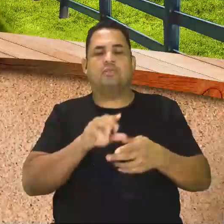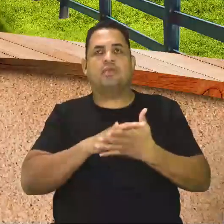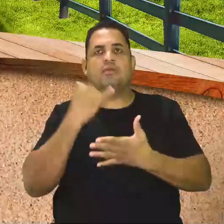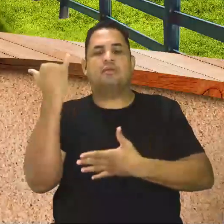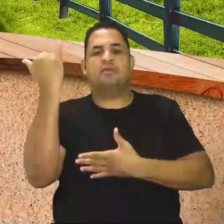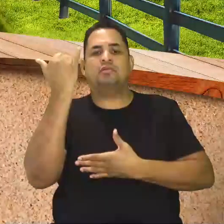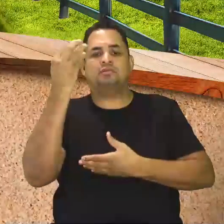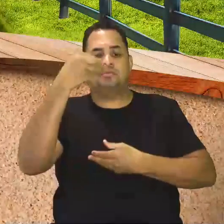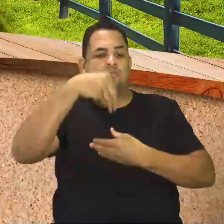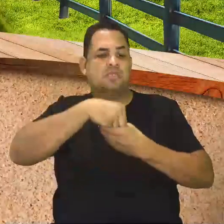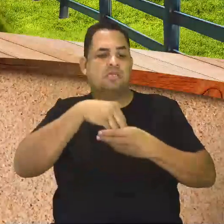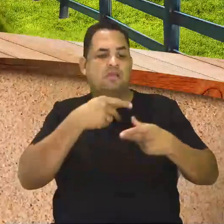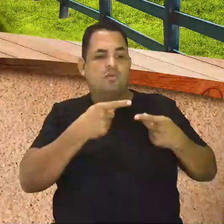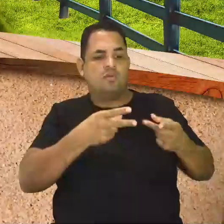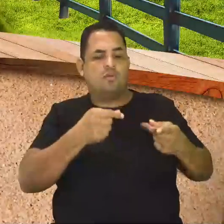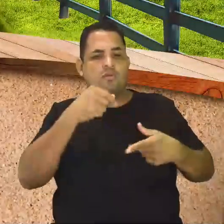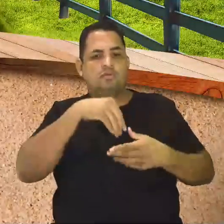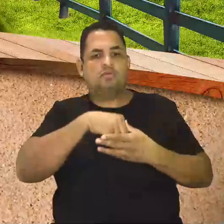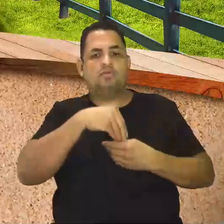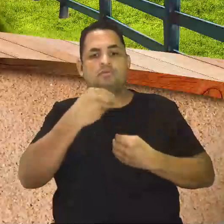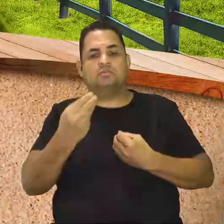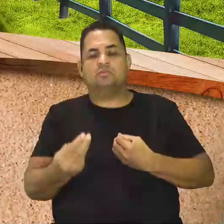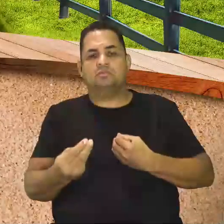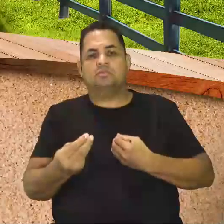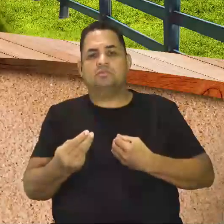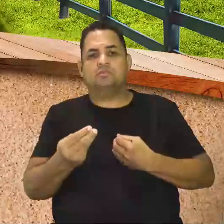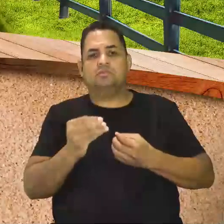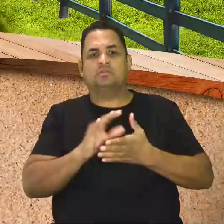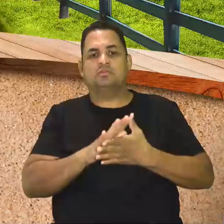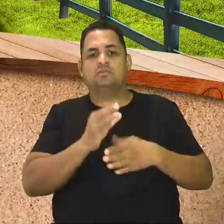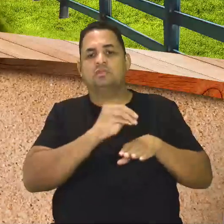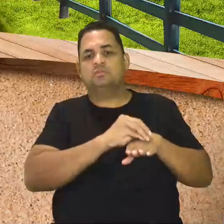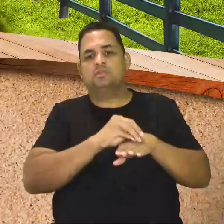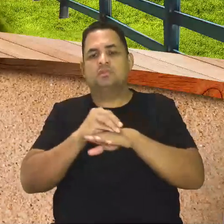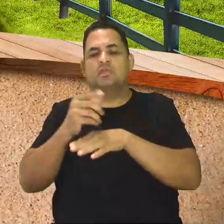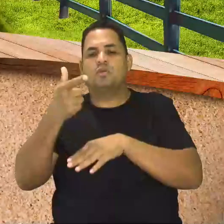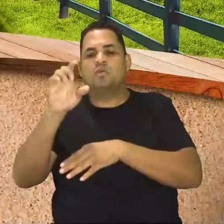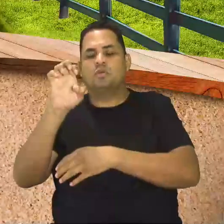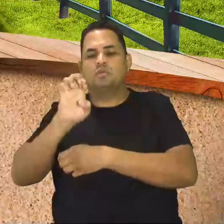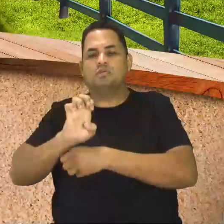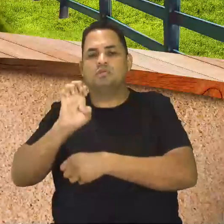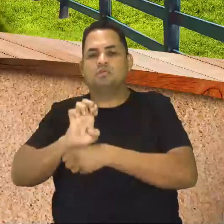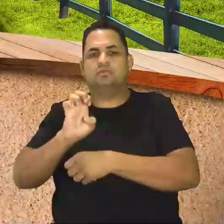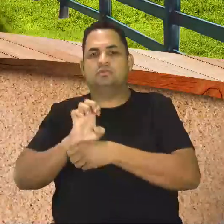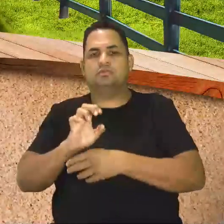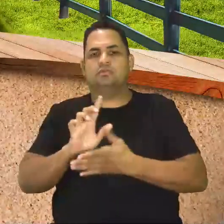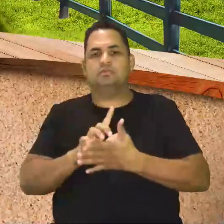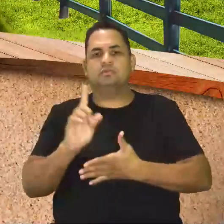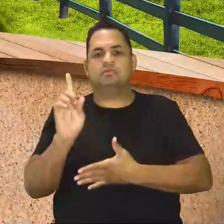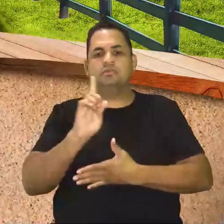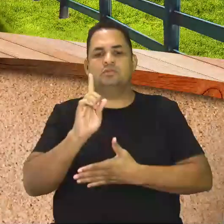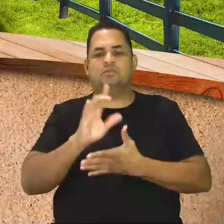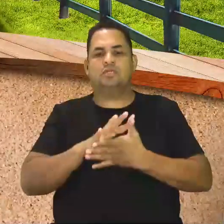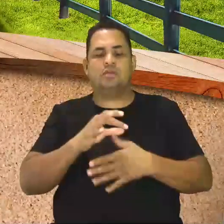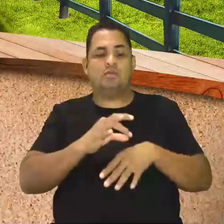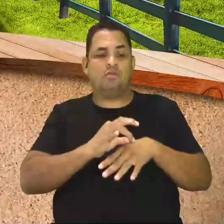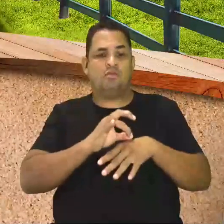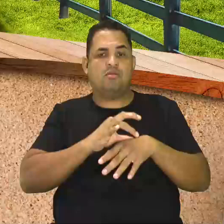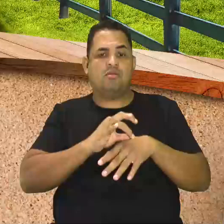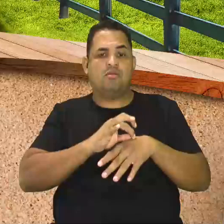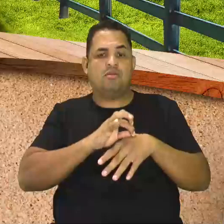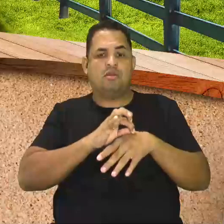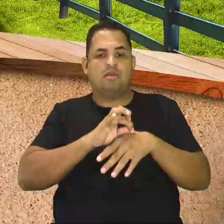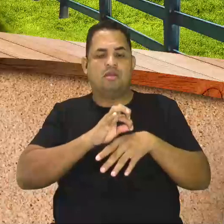mercado interno, como também para escoar para outros estados. E não só a carne, como os